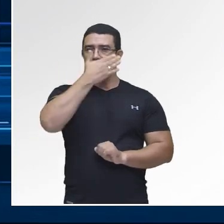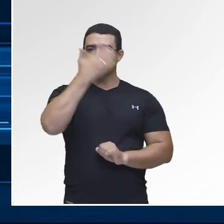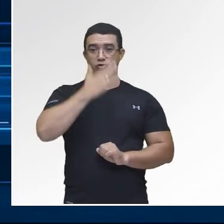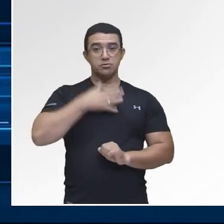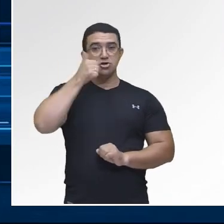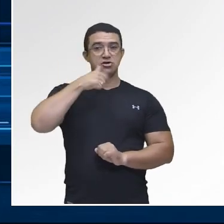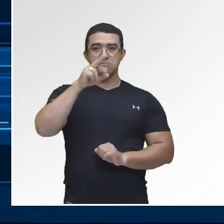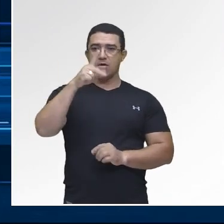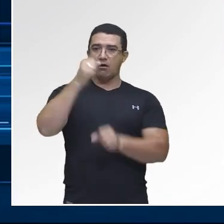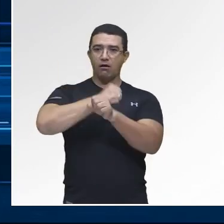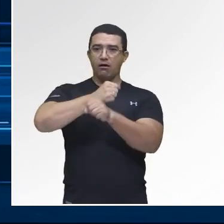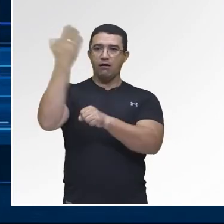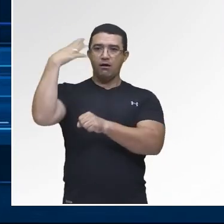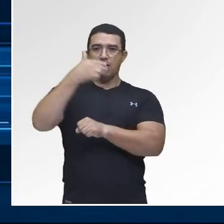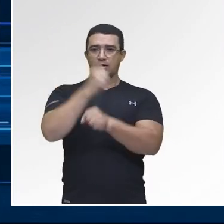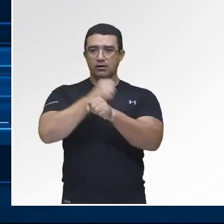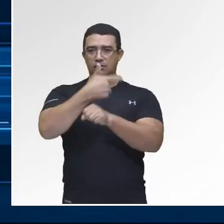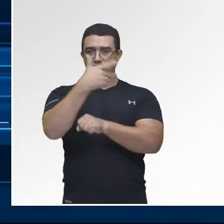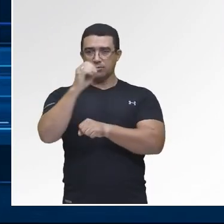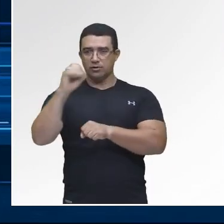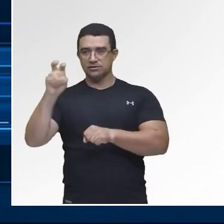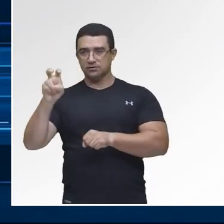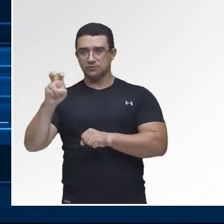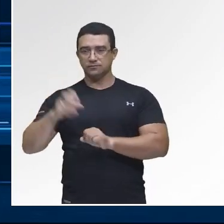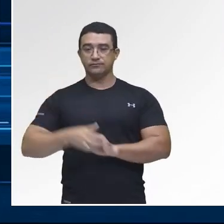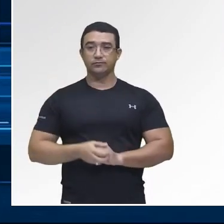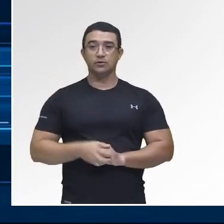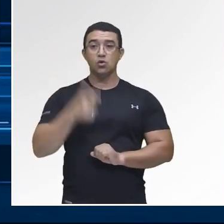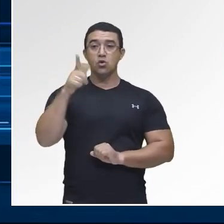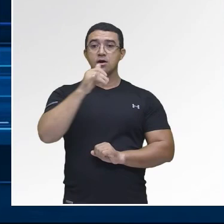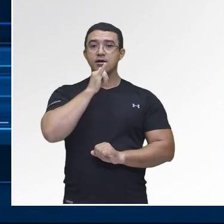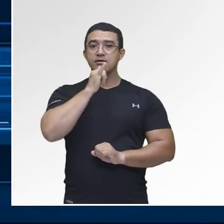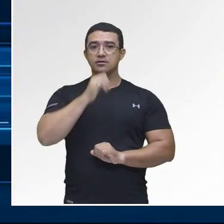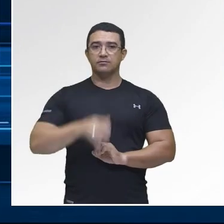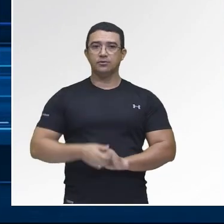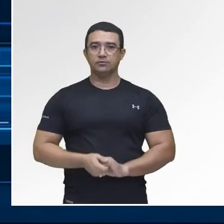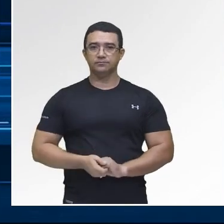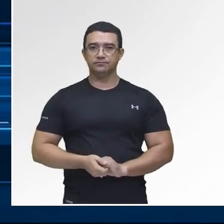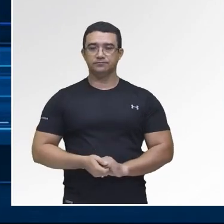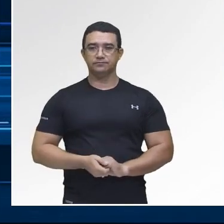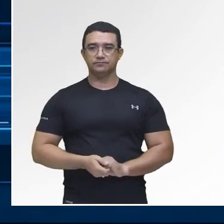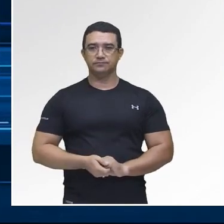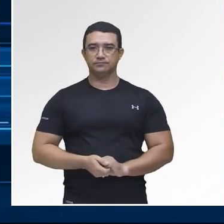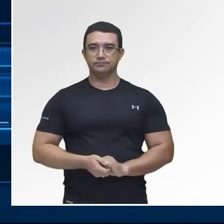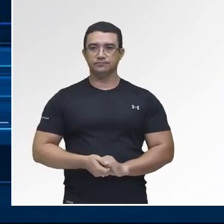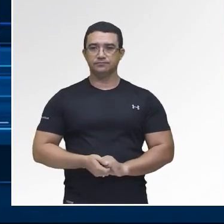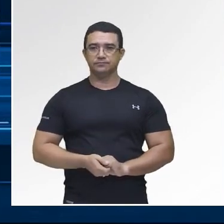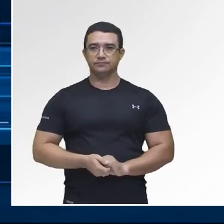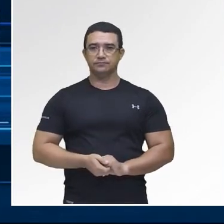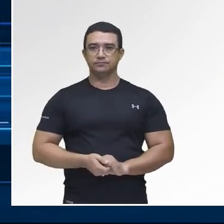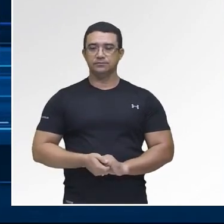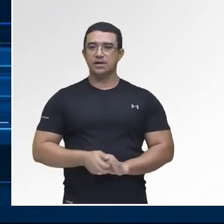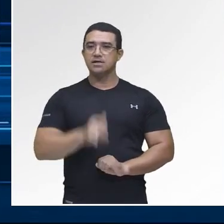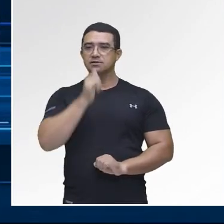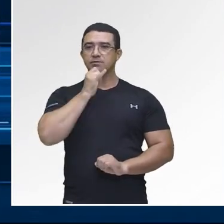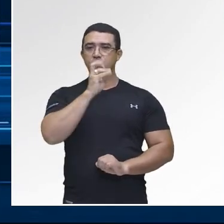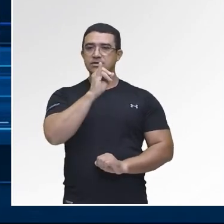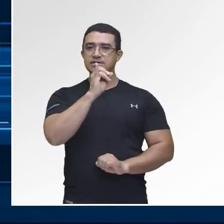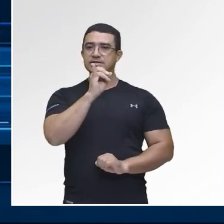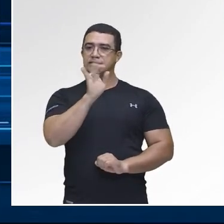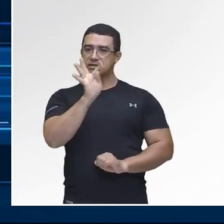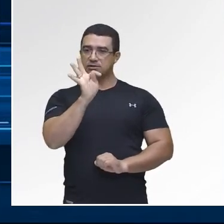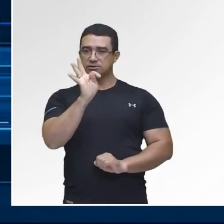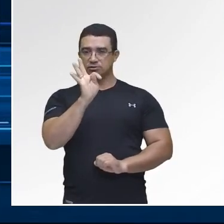desde 2005. Mais 2 exemplos agora com o it, né? It é ele ou ela para coisas